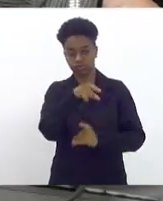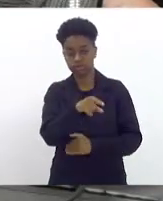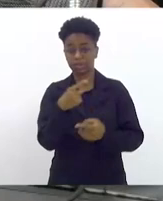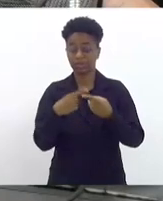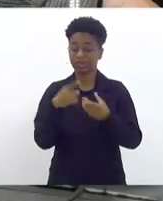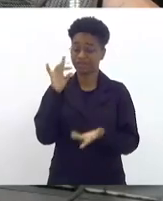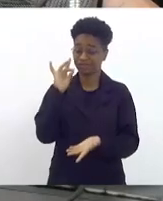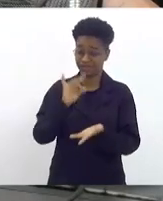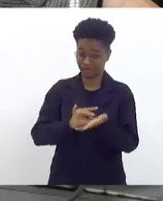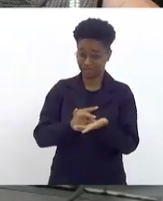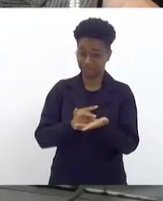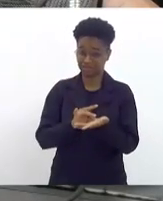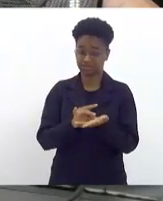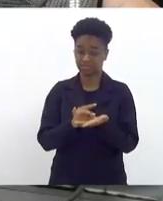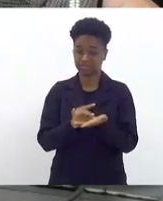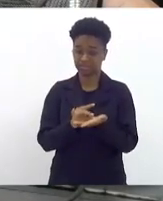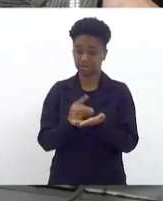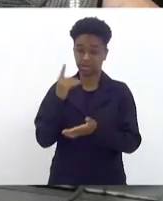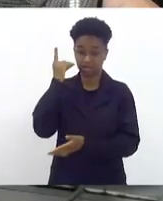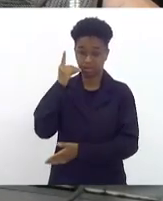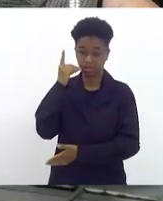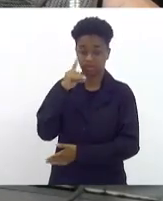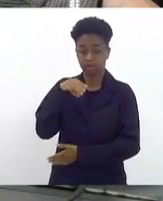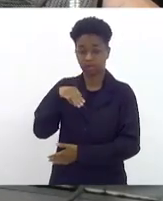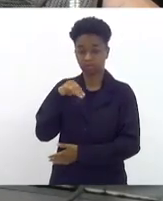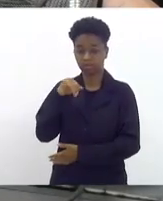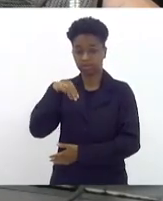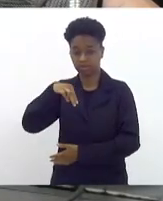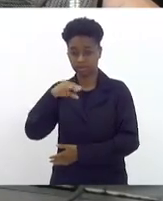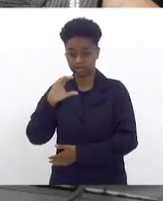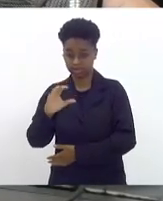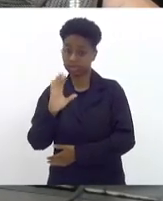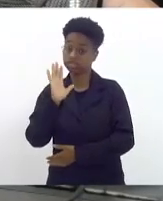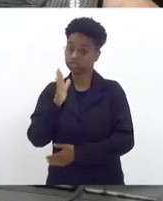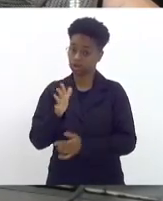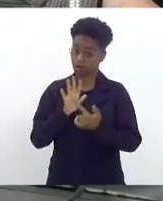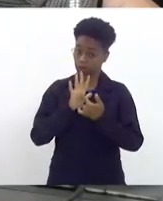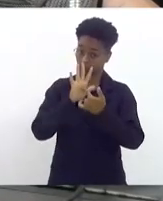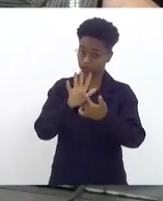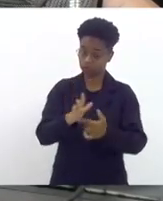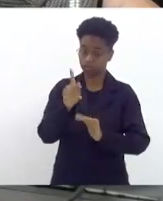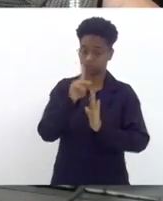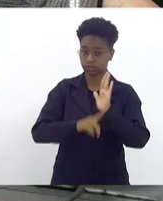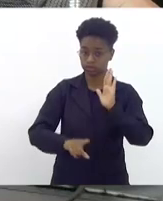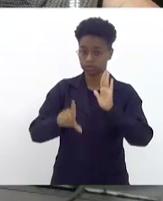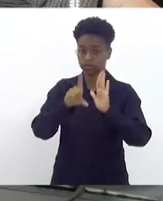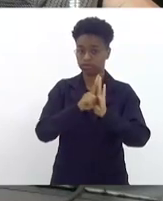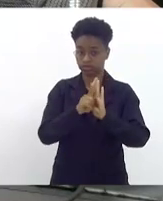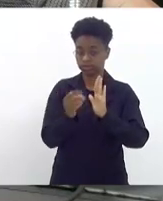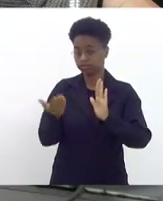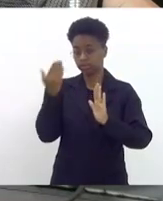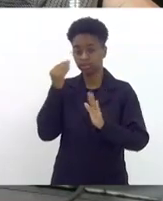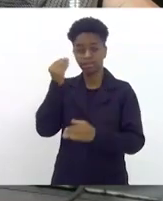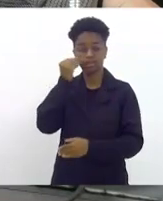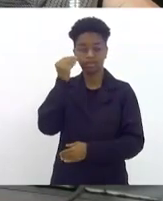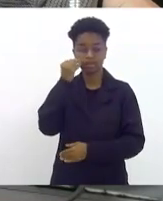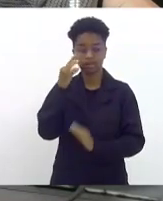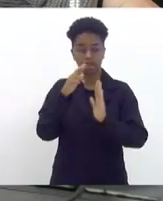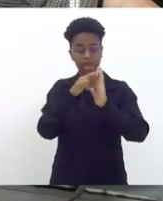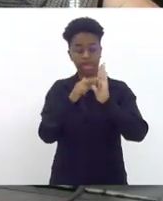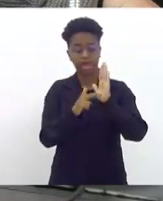realidade o deputado mim que já tinha apresentado um projeto de lei tentando regular